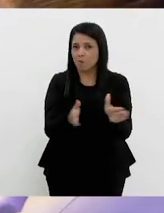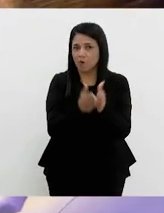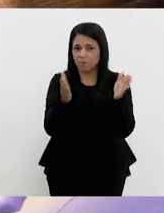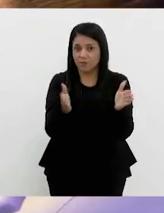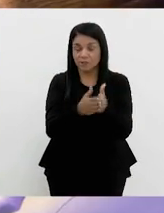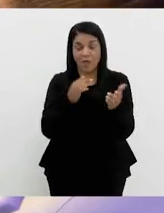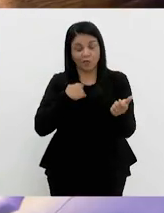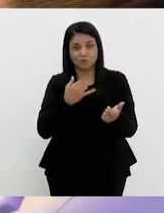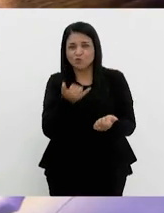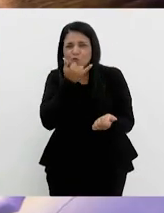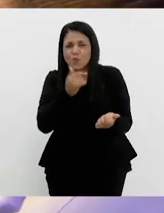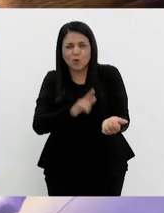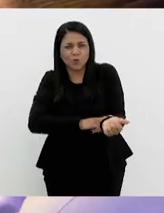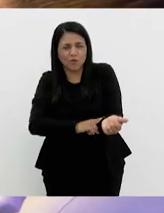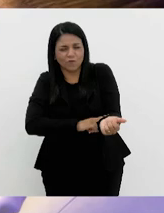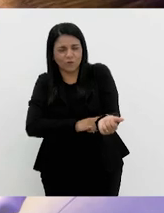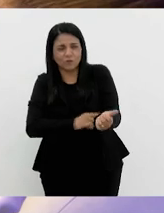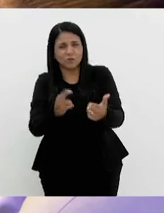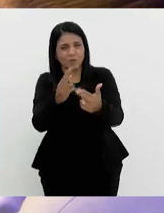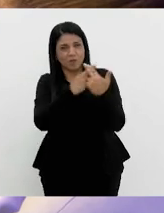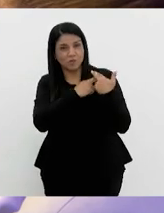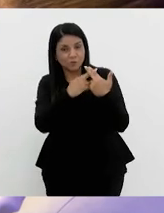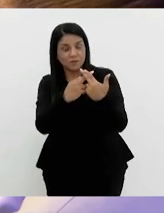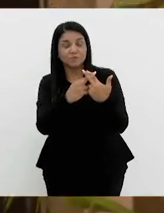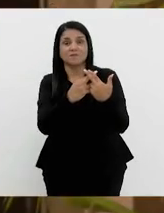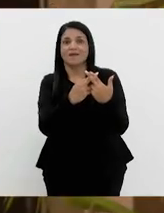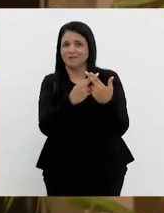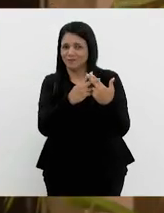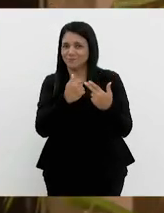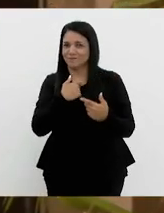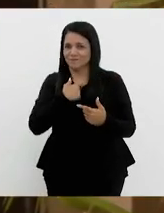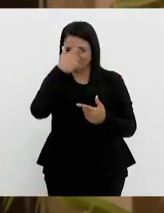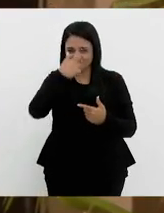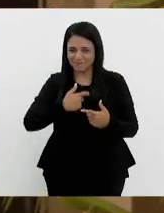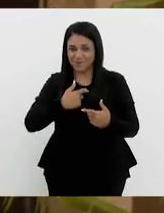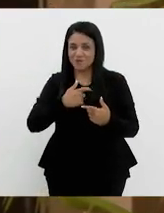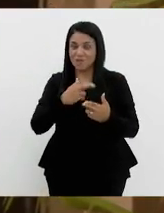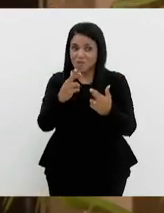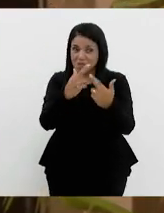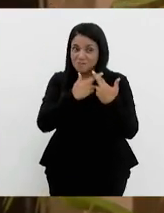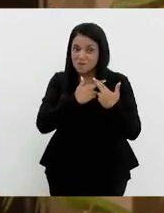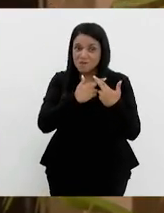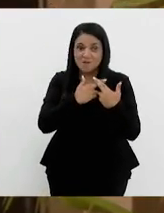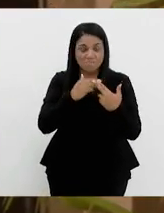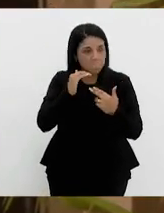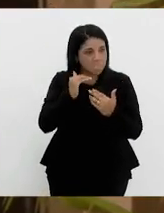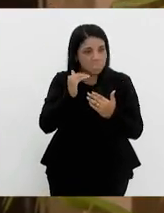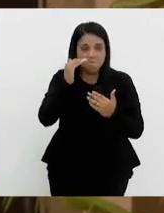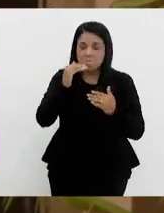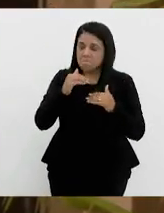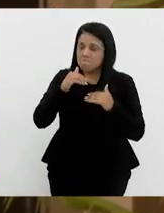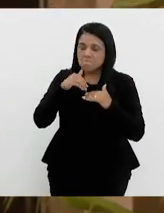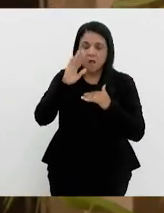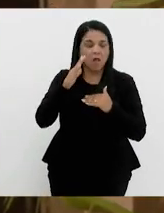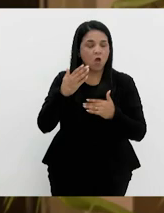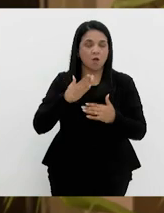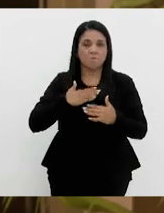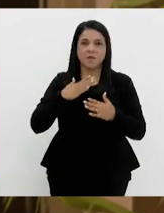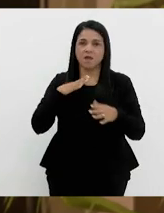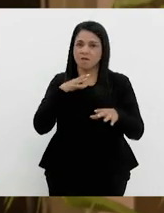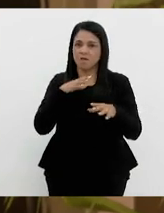nervoso né é uma responsabilidade muito grande talvez a maior que eu já tenha recebido na minha carreira Muito obrigado